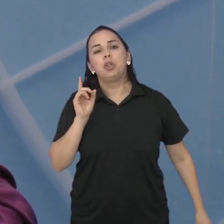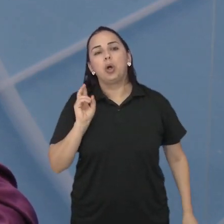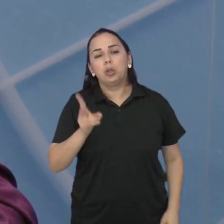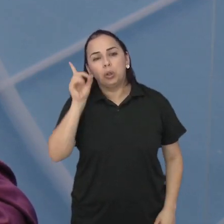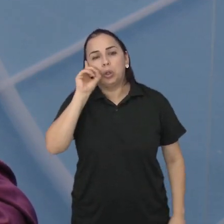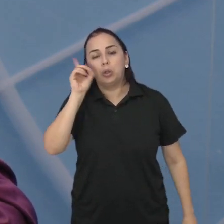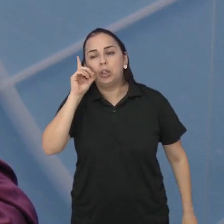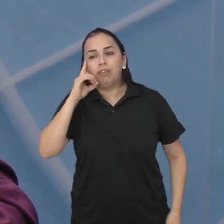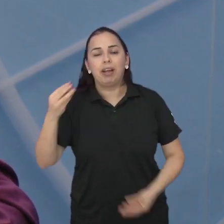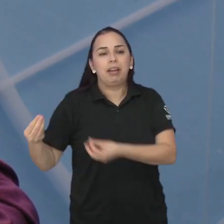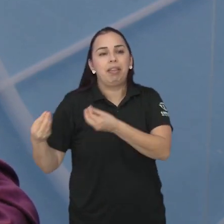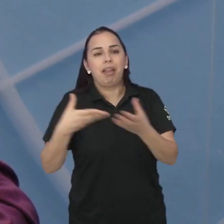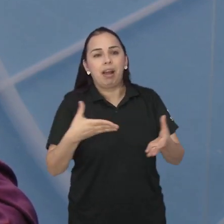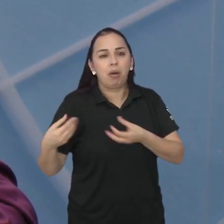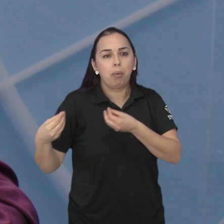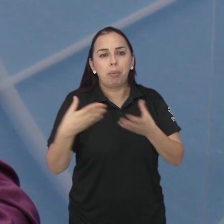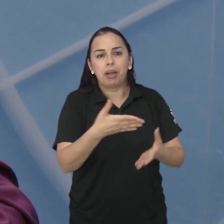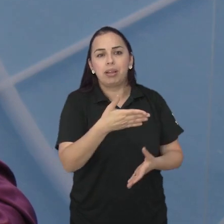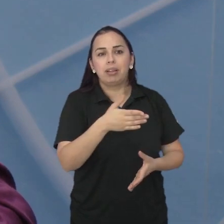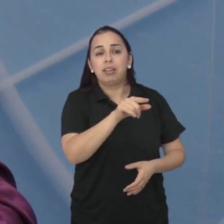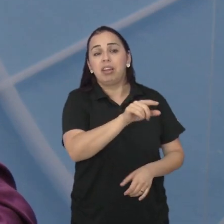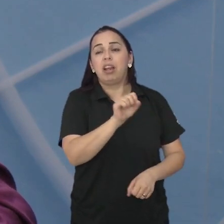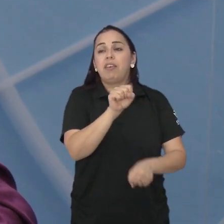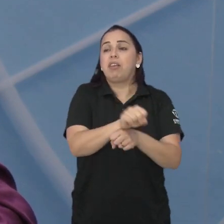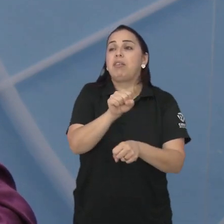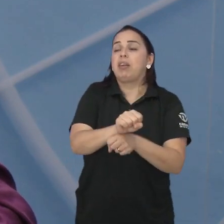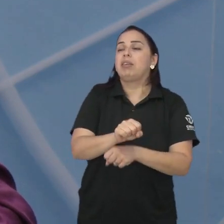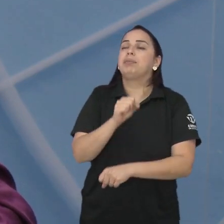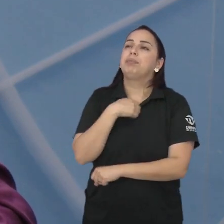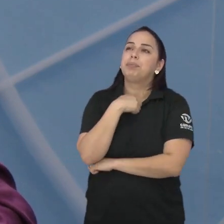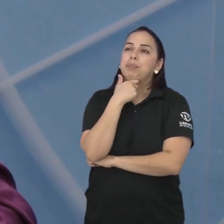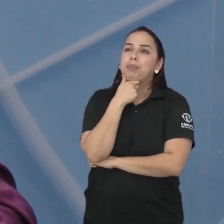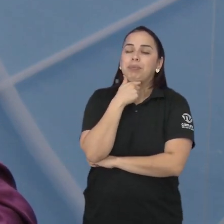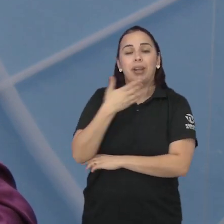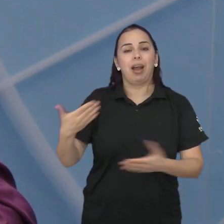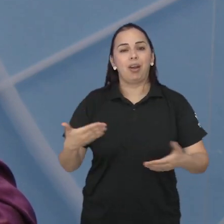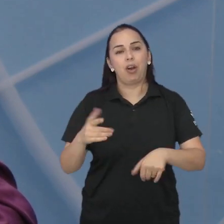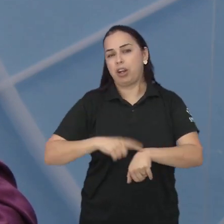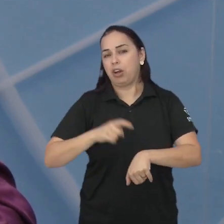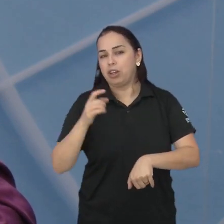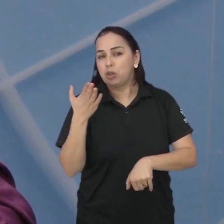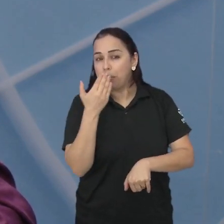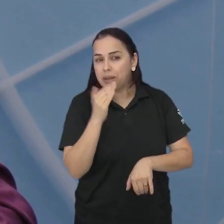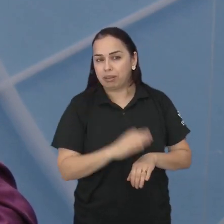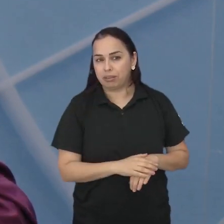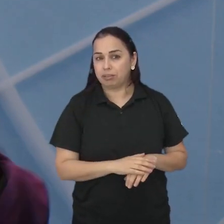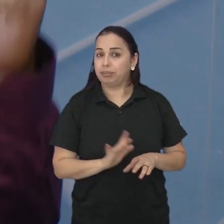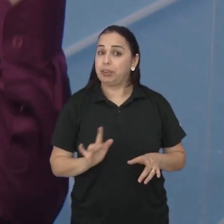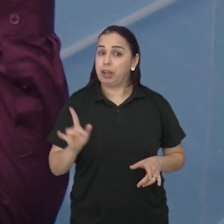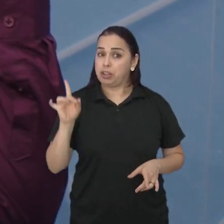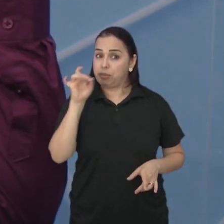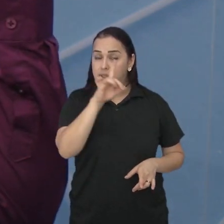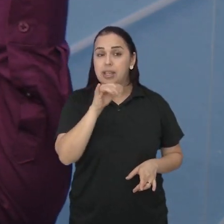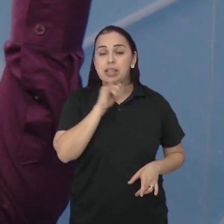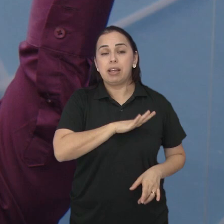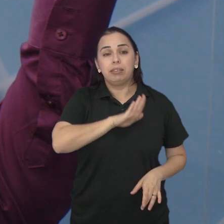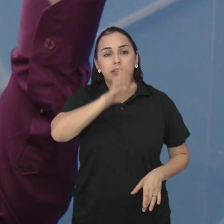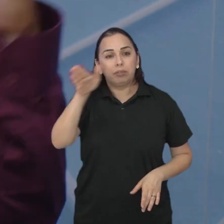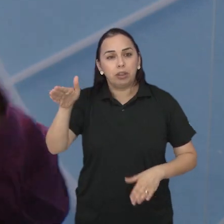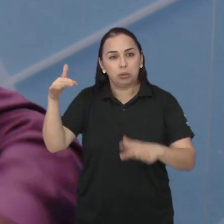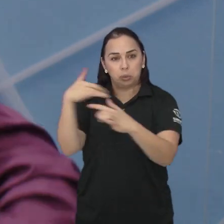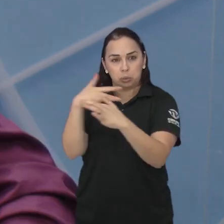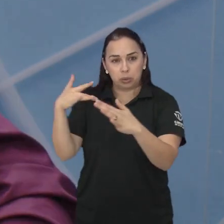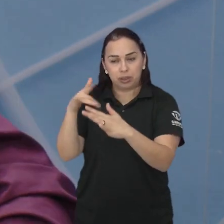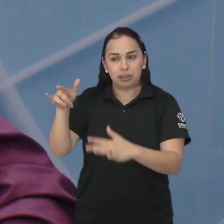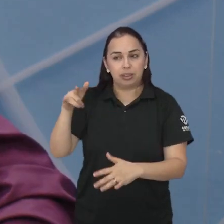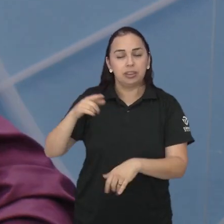ali, vai levar a comida dele e ele vai ficar ali parado, esperando. Isso é muito complicado. Se você for no centro, né,